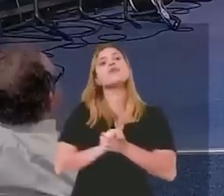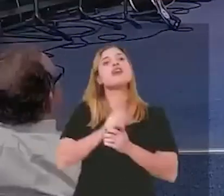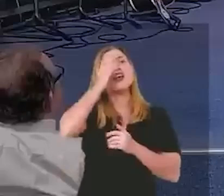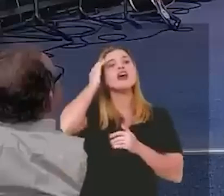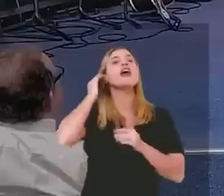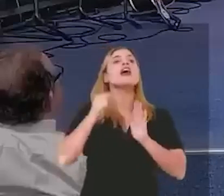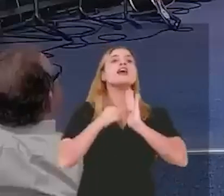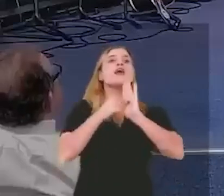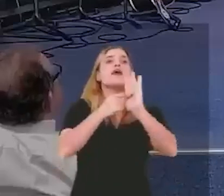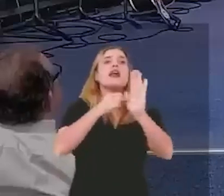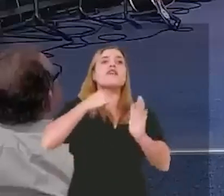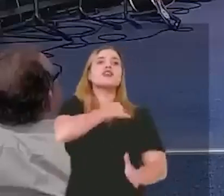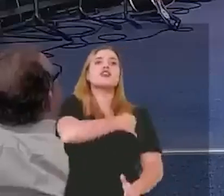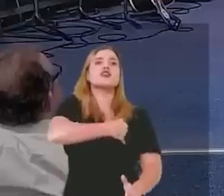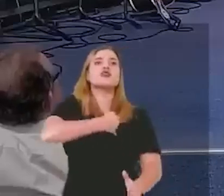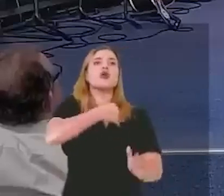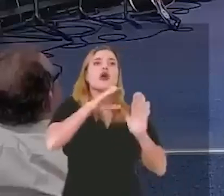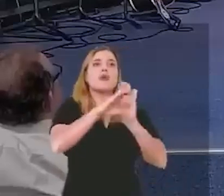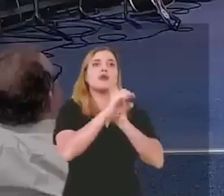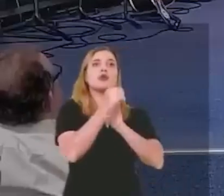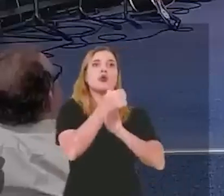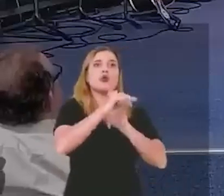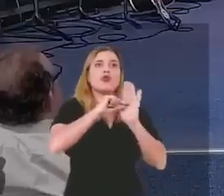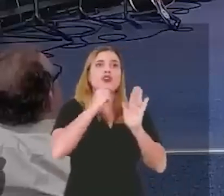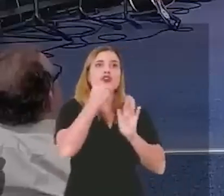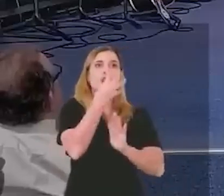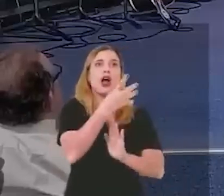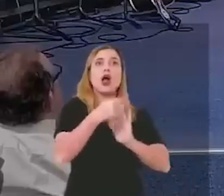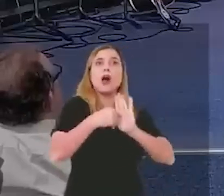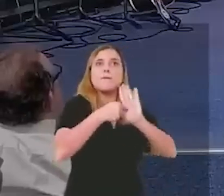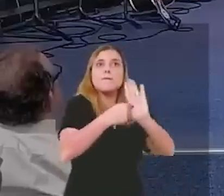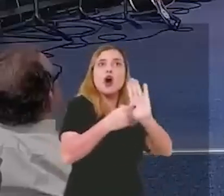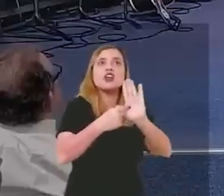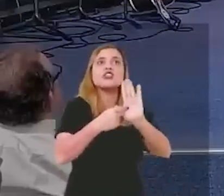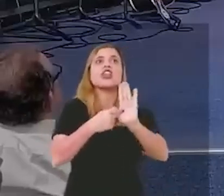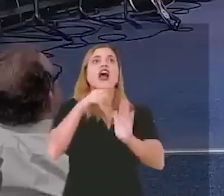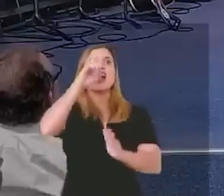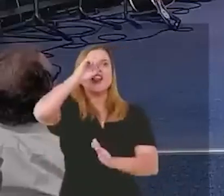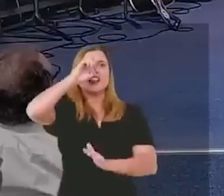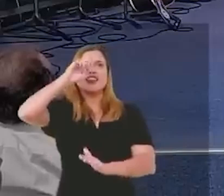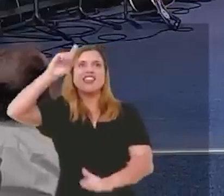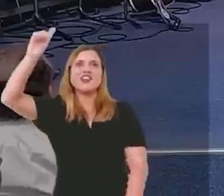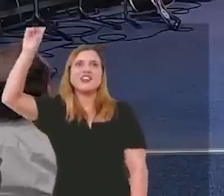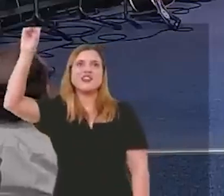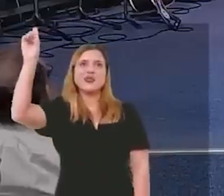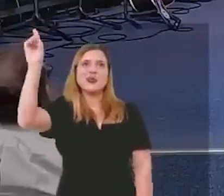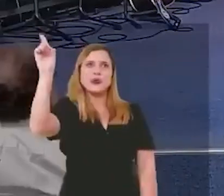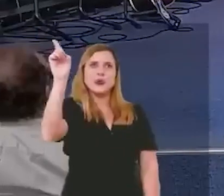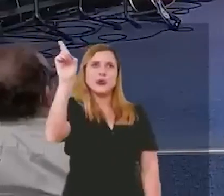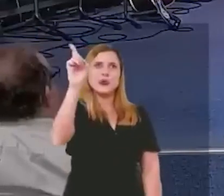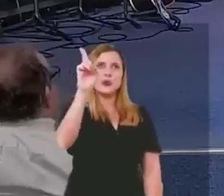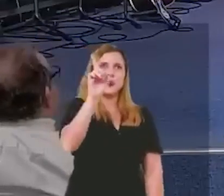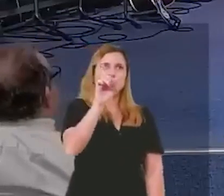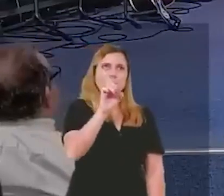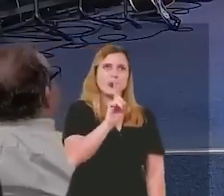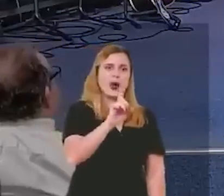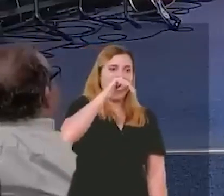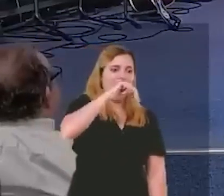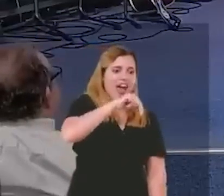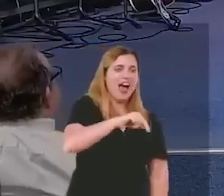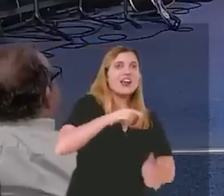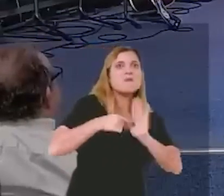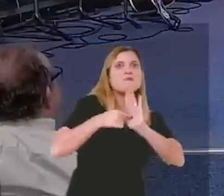graça e de verdade, e vimos a sua glória, glória como do unigênito do Pai. Meus